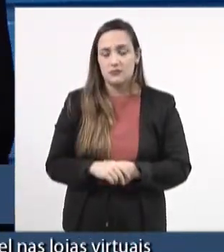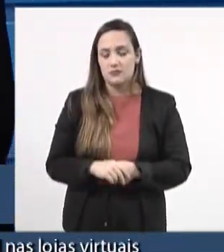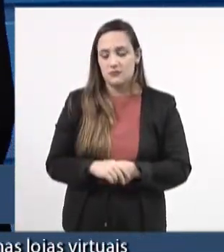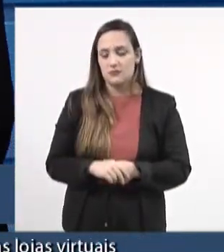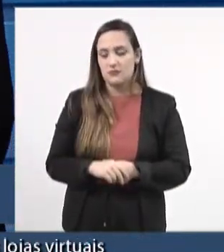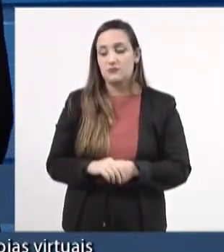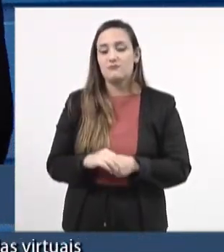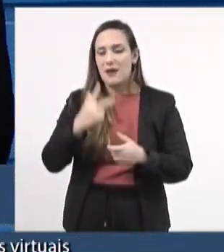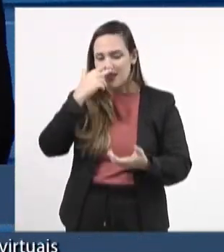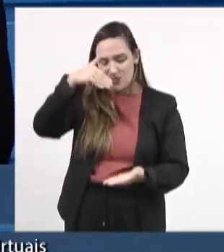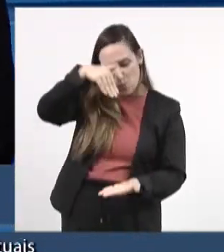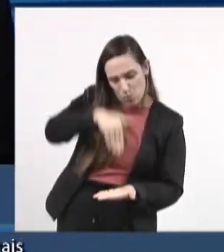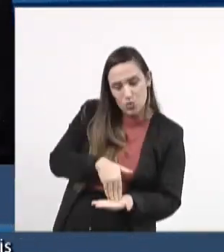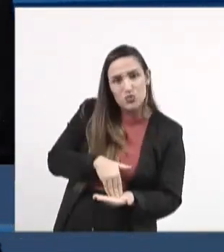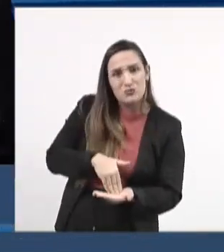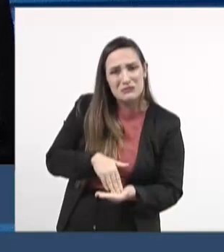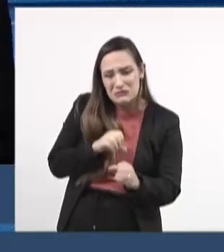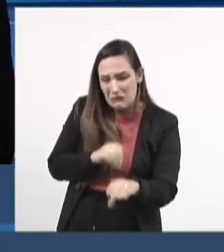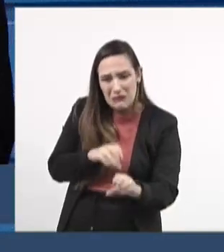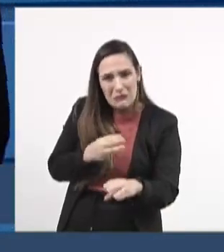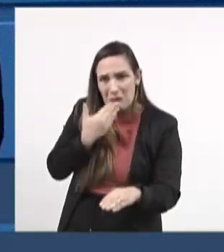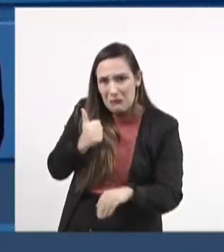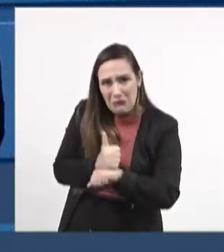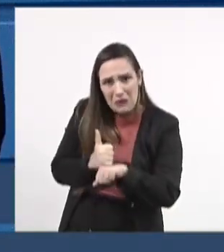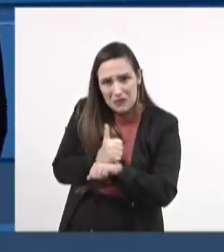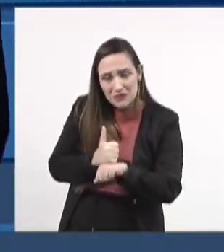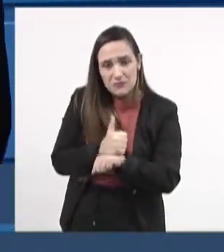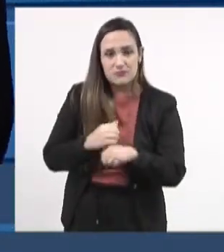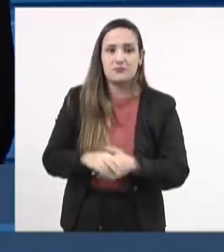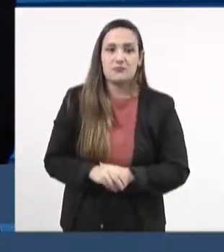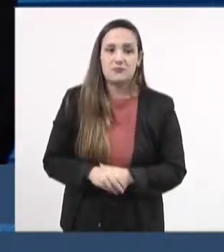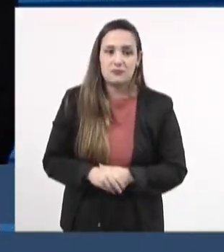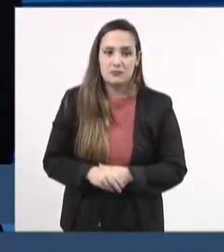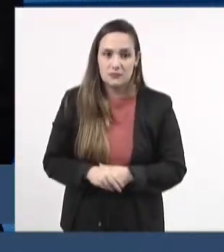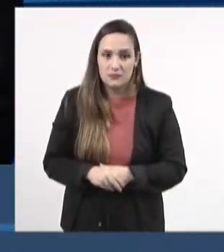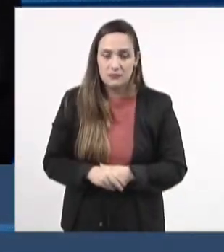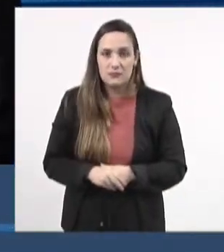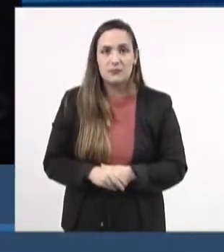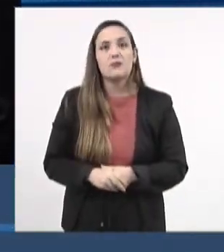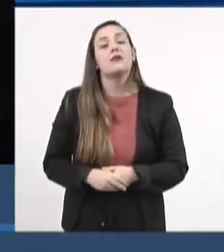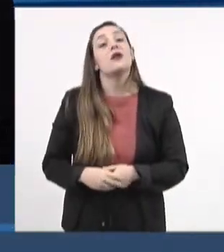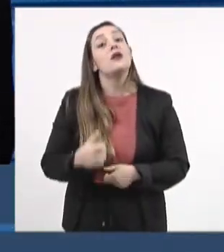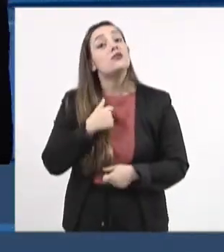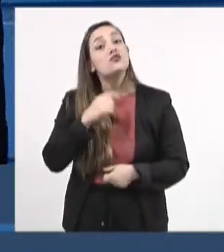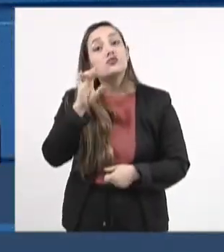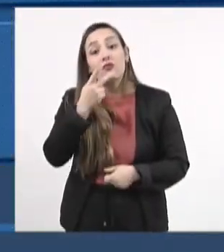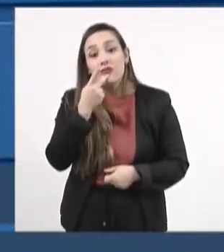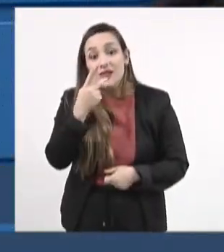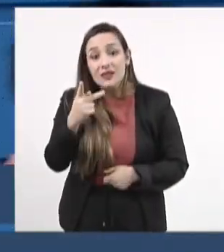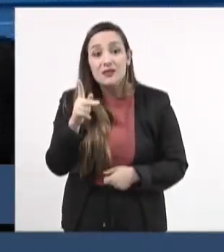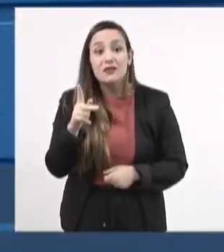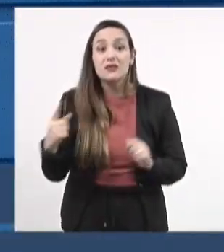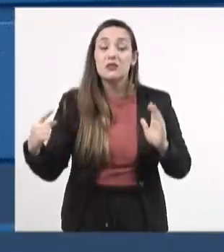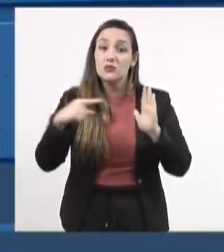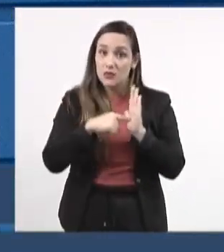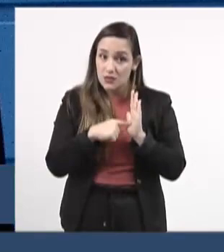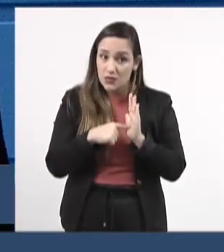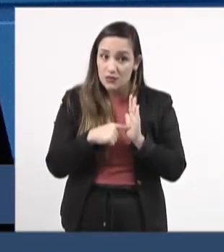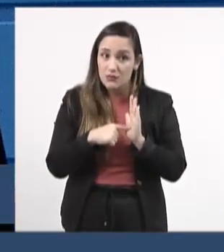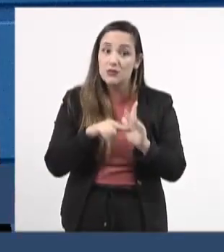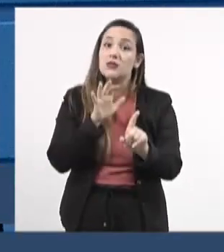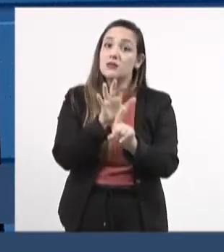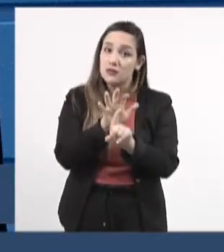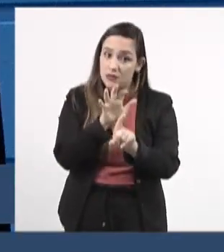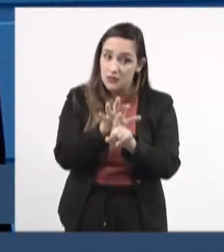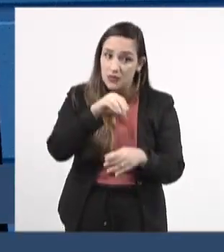rankings de educação pelo mundo. E, enquanto isso, eu trago uma denúncia de professora fazendo